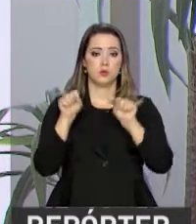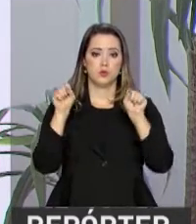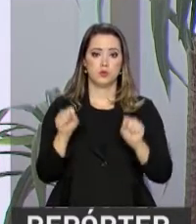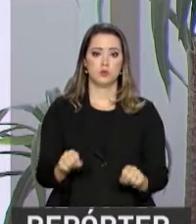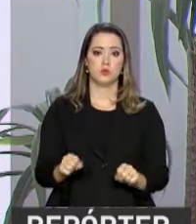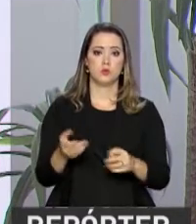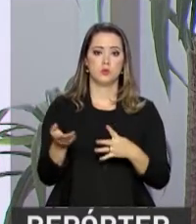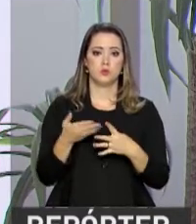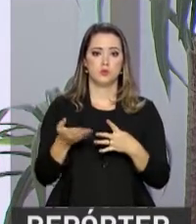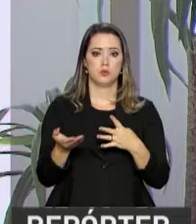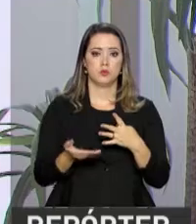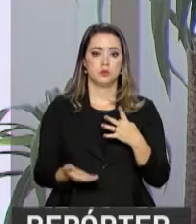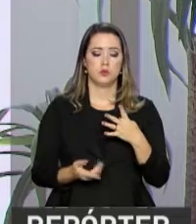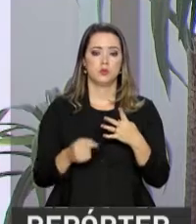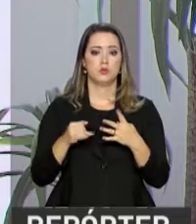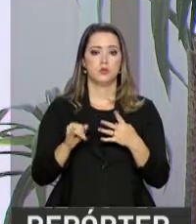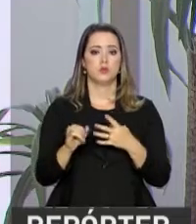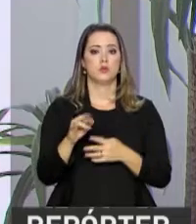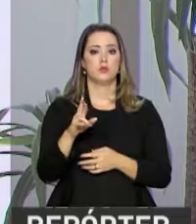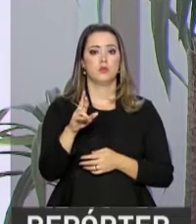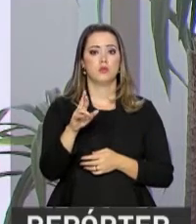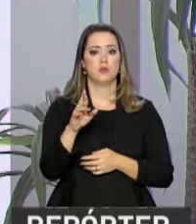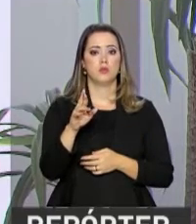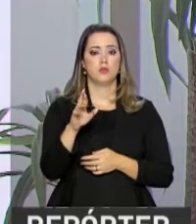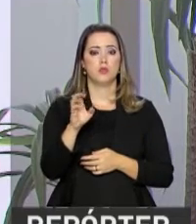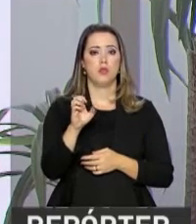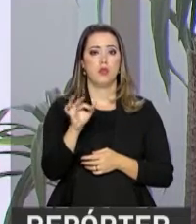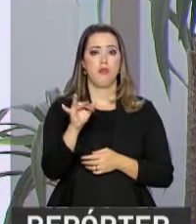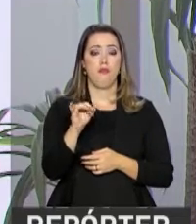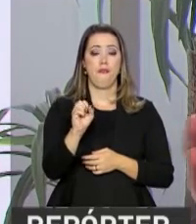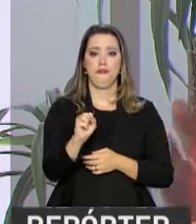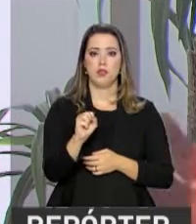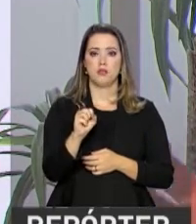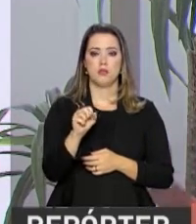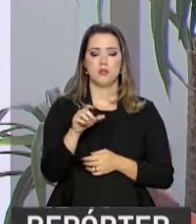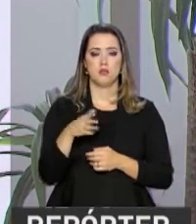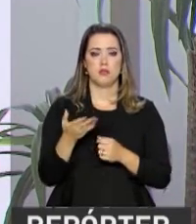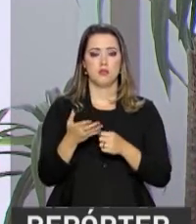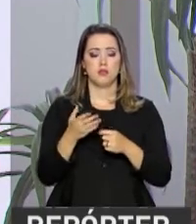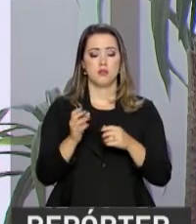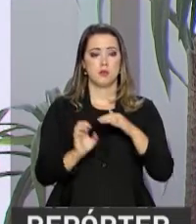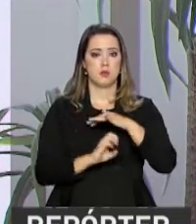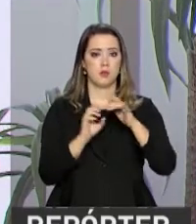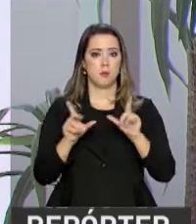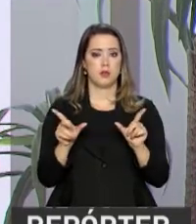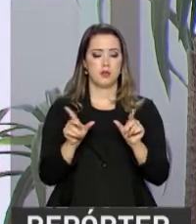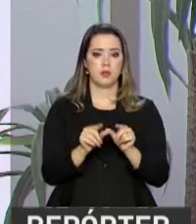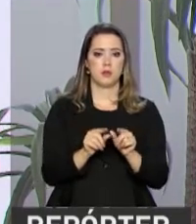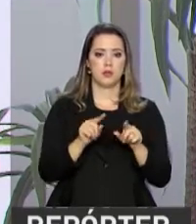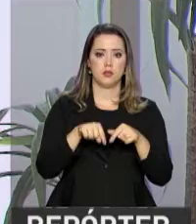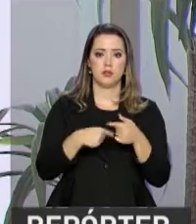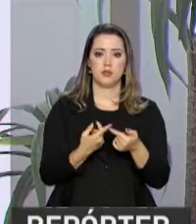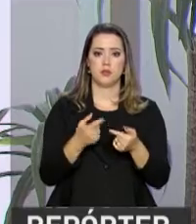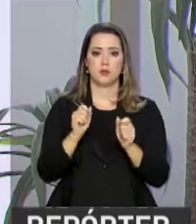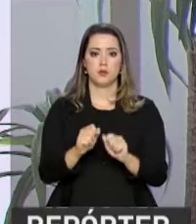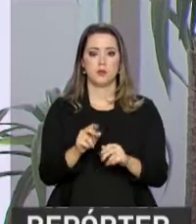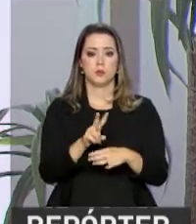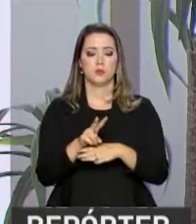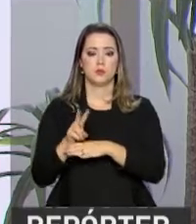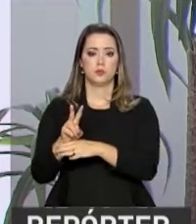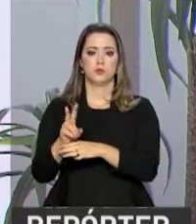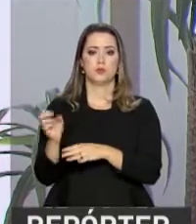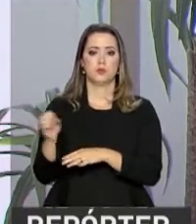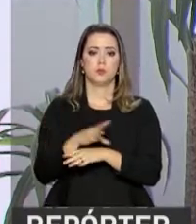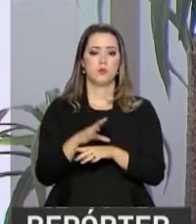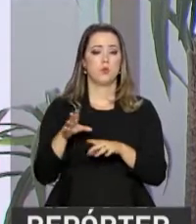de refinanciamento, que seria o refis dos pequenos. E aí você transfere esse financiamento que você fez para